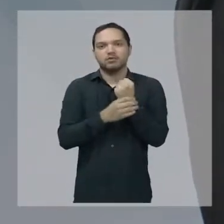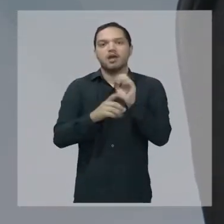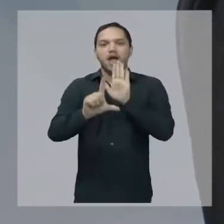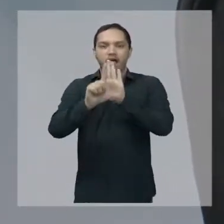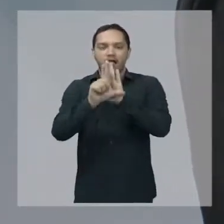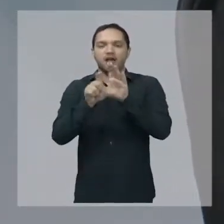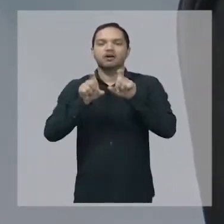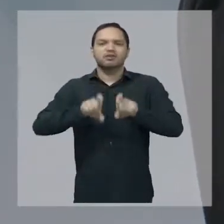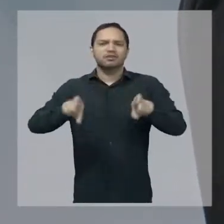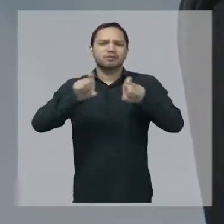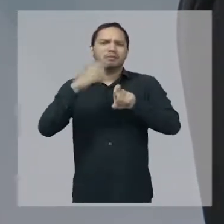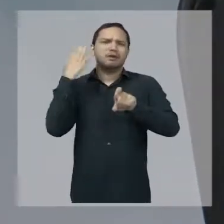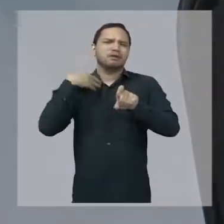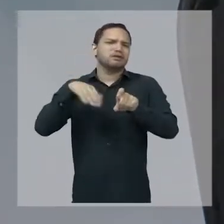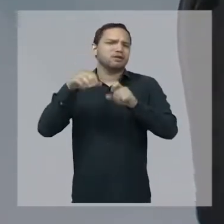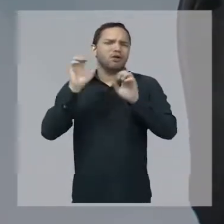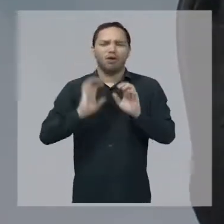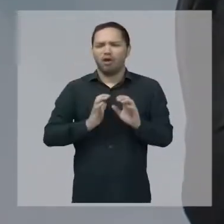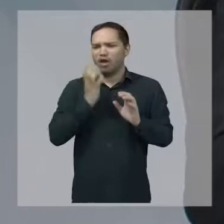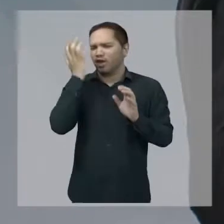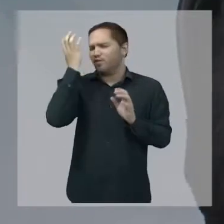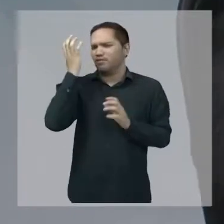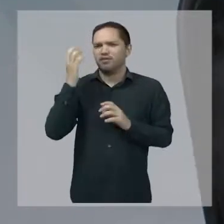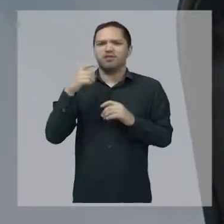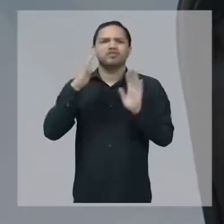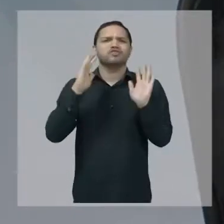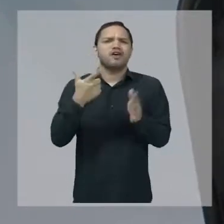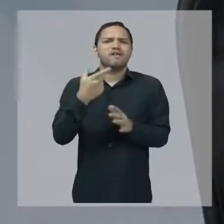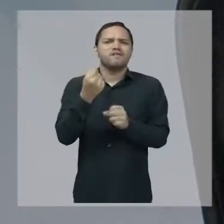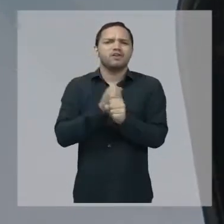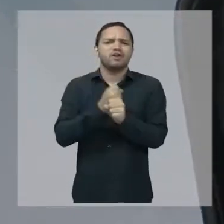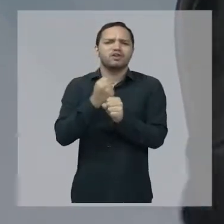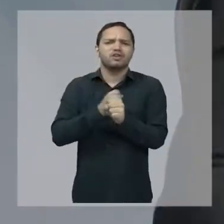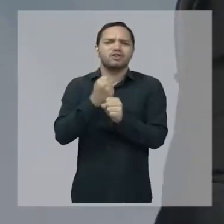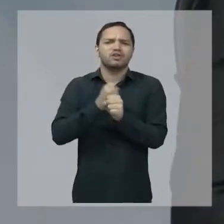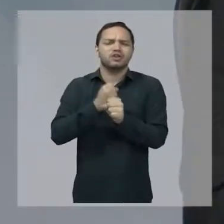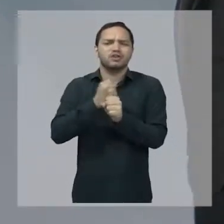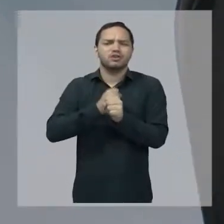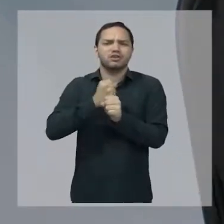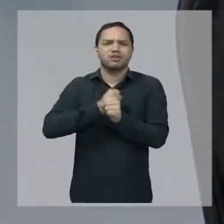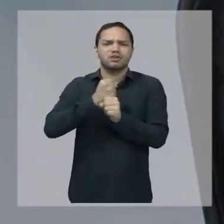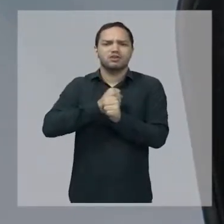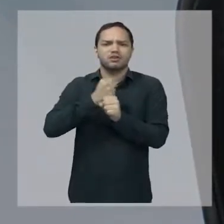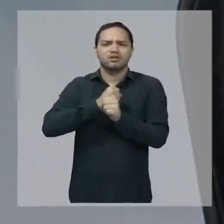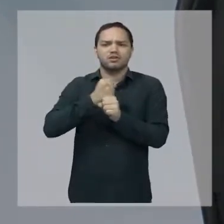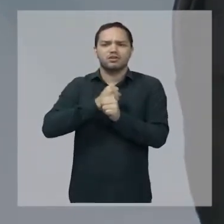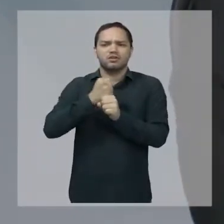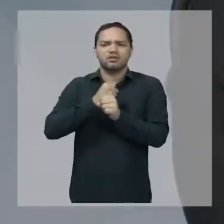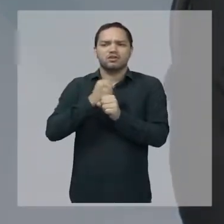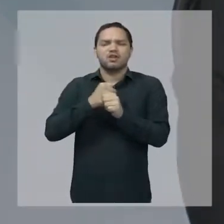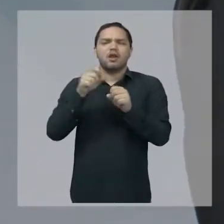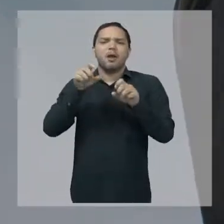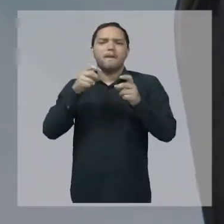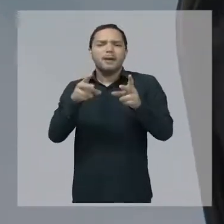da lei de informática. Foi uma tragédia. O Brasil ficou 20 anos... Reserva de mercado para informática. Aí